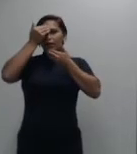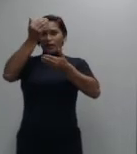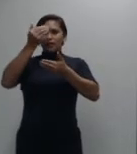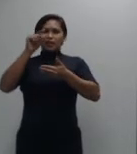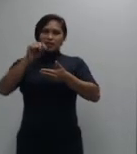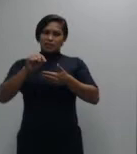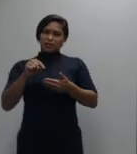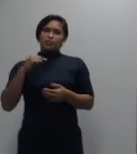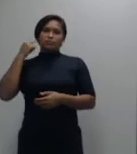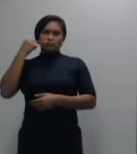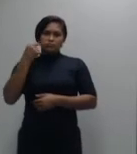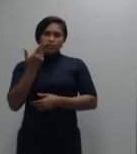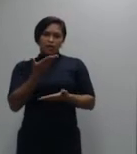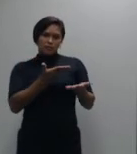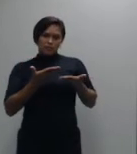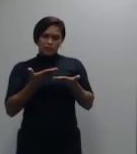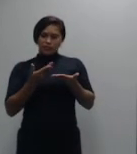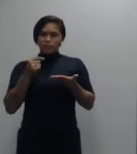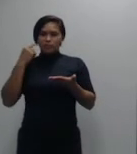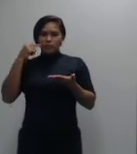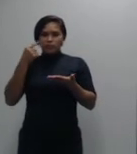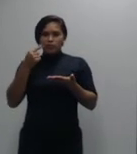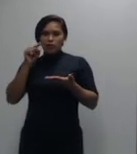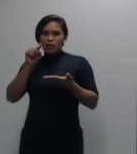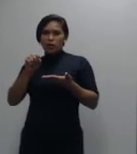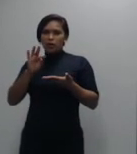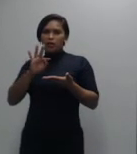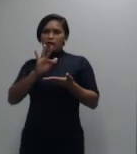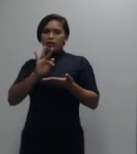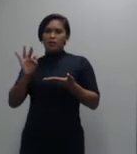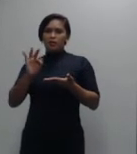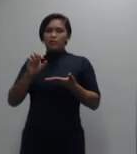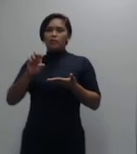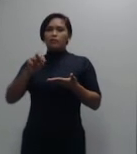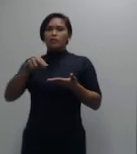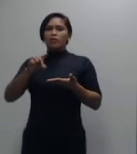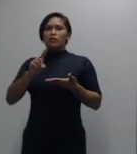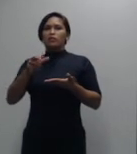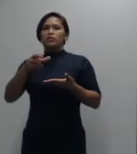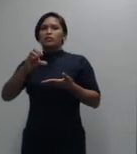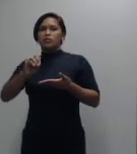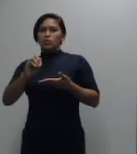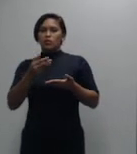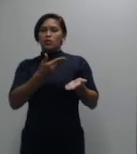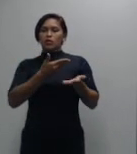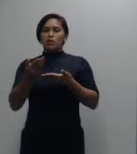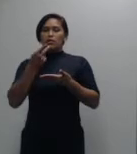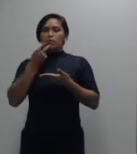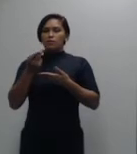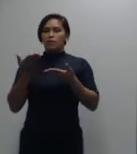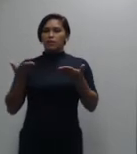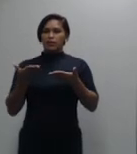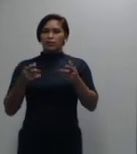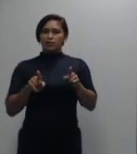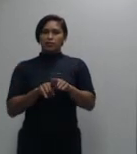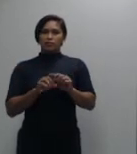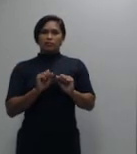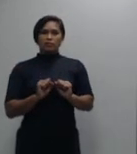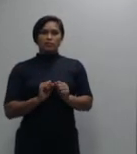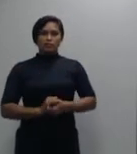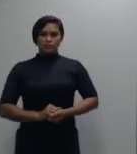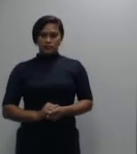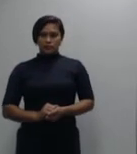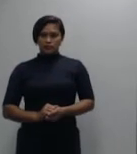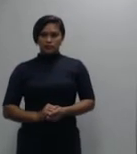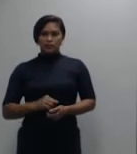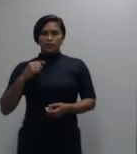vossa excelência a advogada Fernanda Anselmo Rodrigues e passo a palavra ao